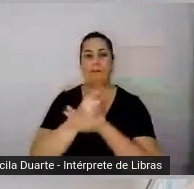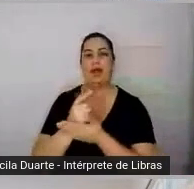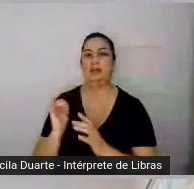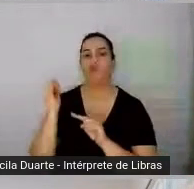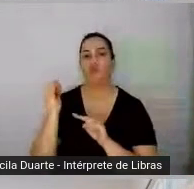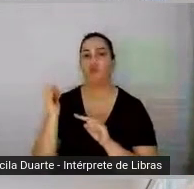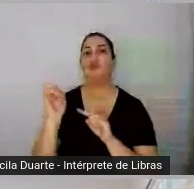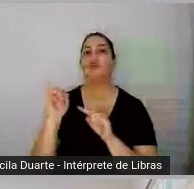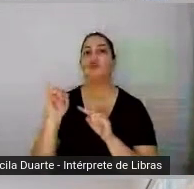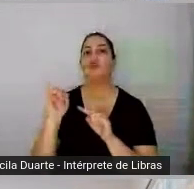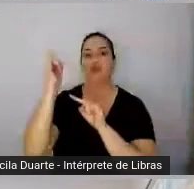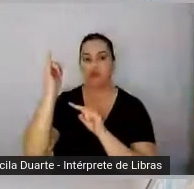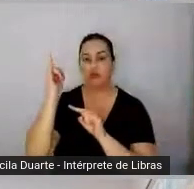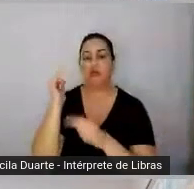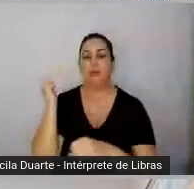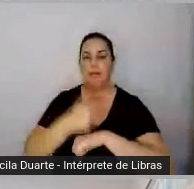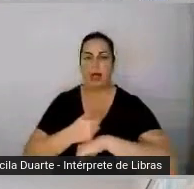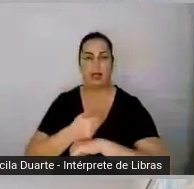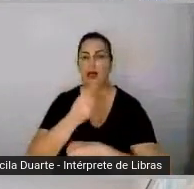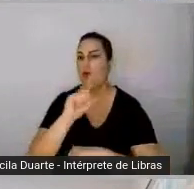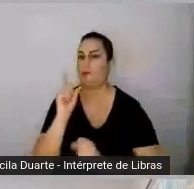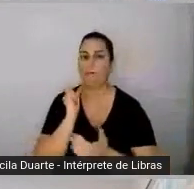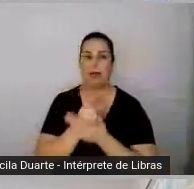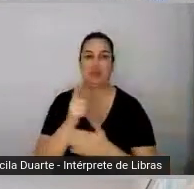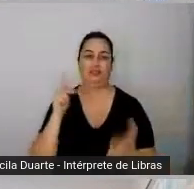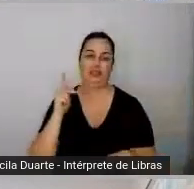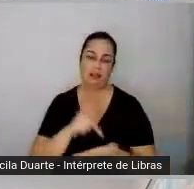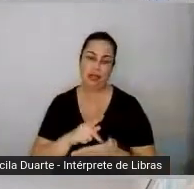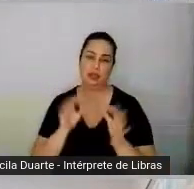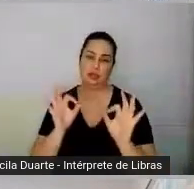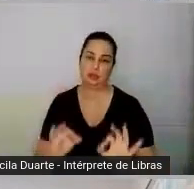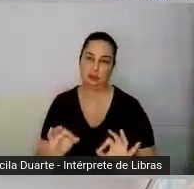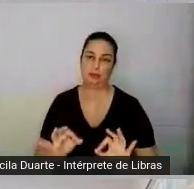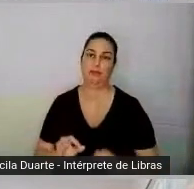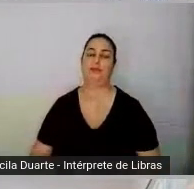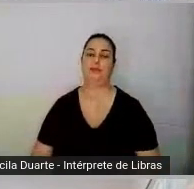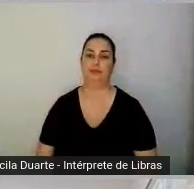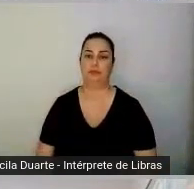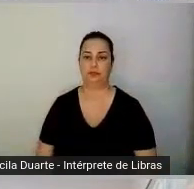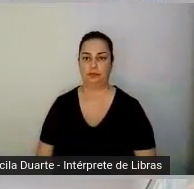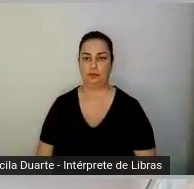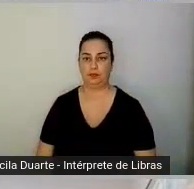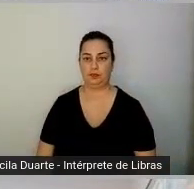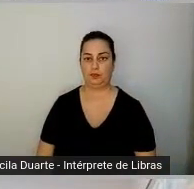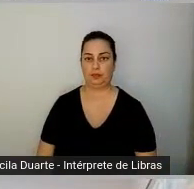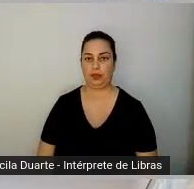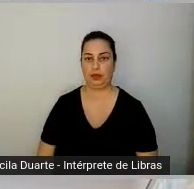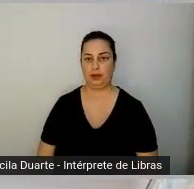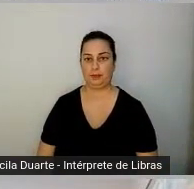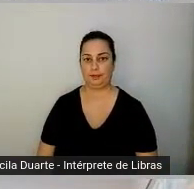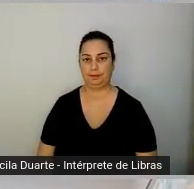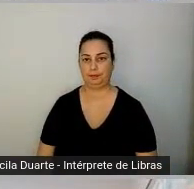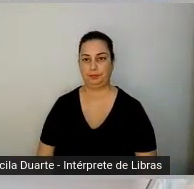dívida para investimento, né? Como a gente vai colocar depois, né? Vou só tentar mudar a tela aqui.